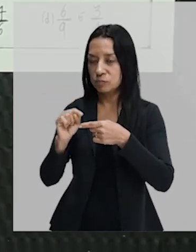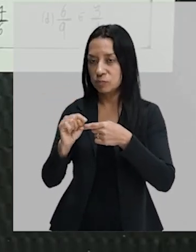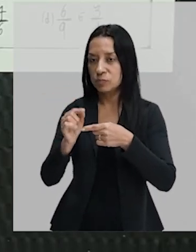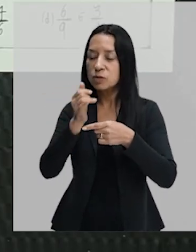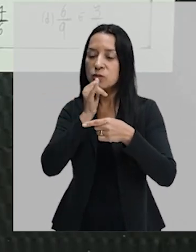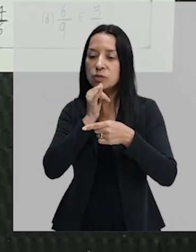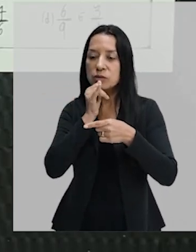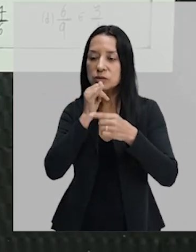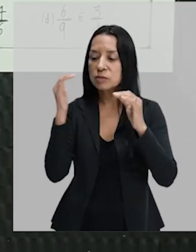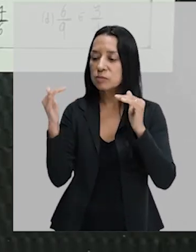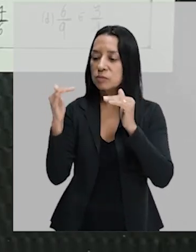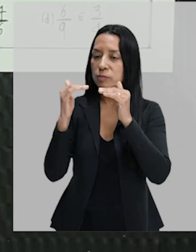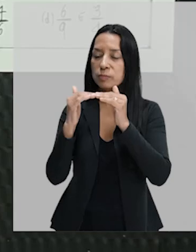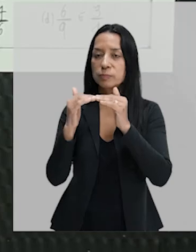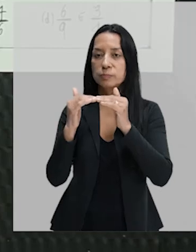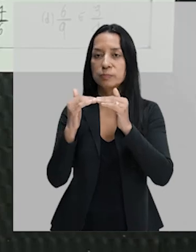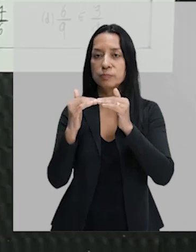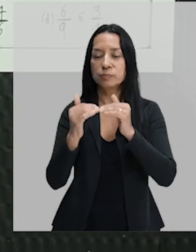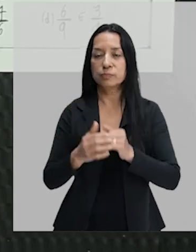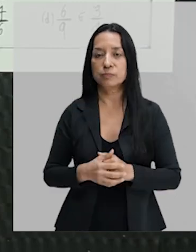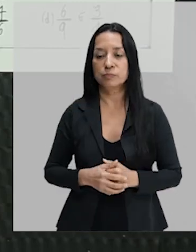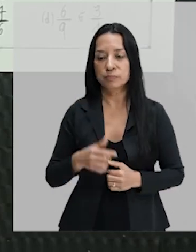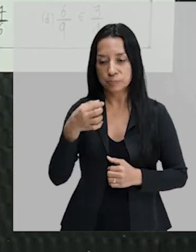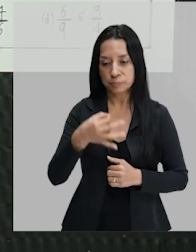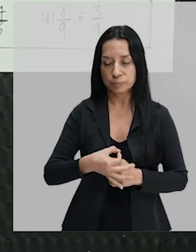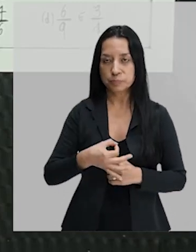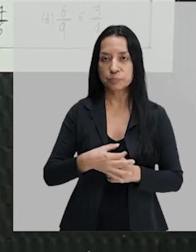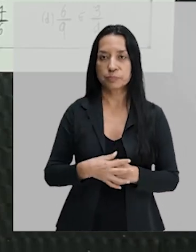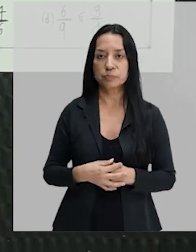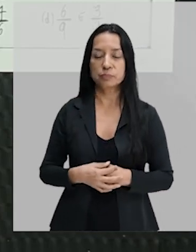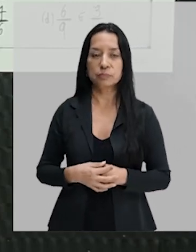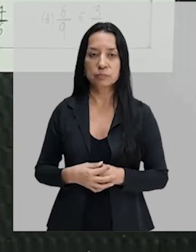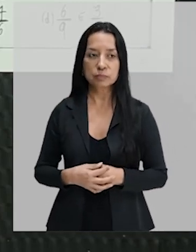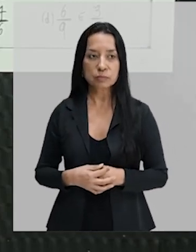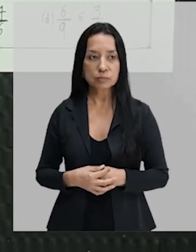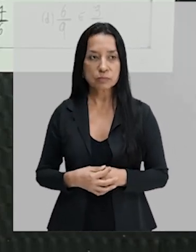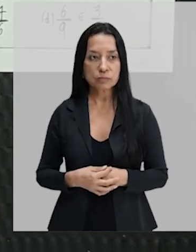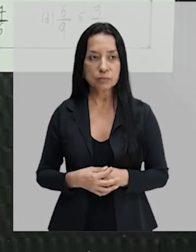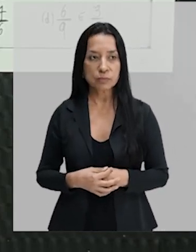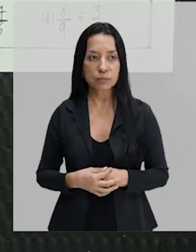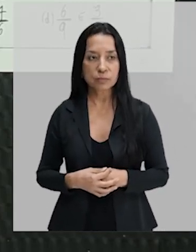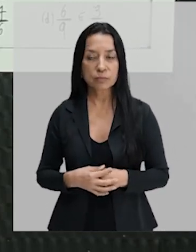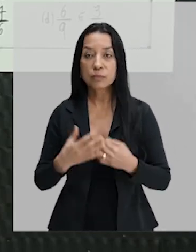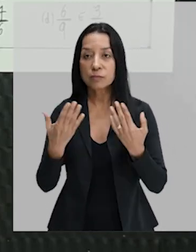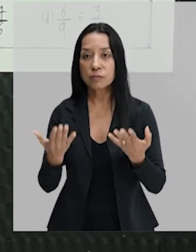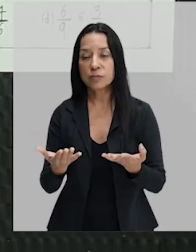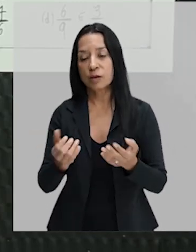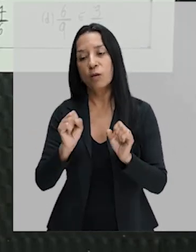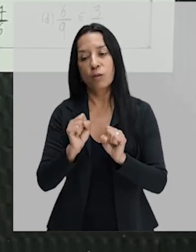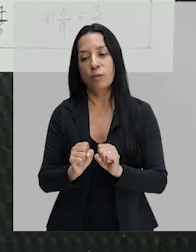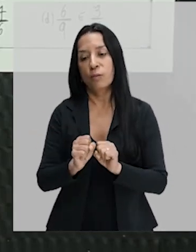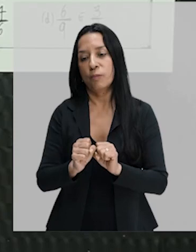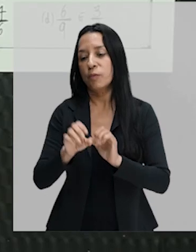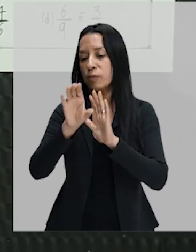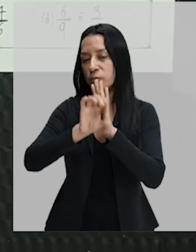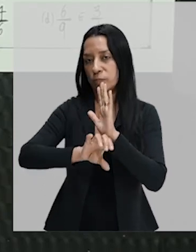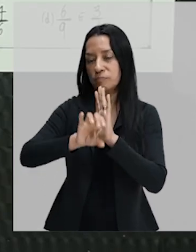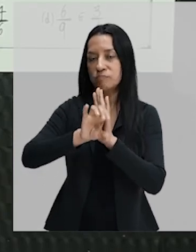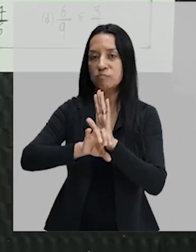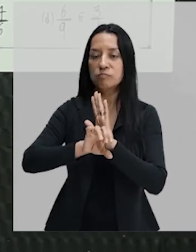uma proporção. Certo? Mais um exemplo de uma proporção. Turma, então aqui a gente já pode